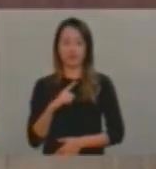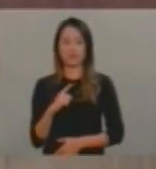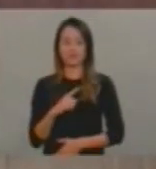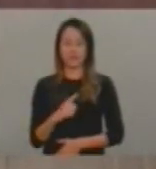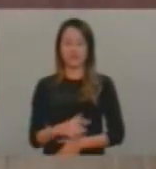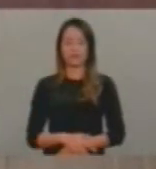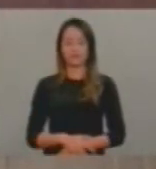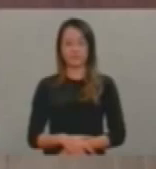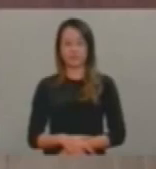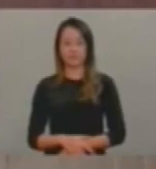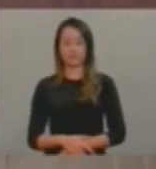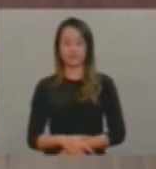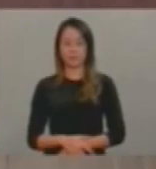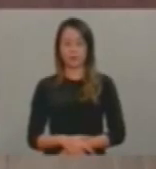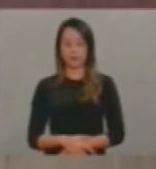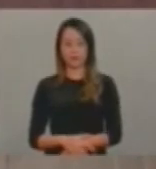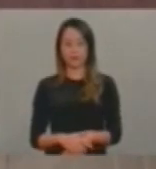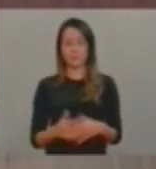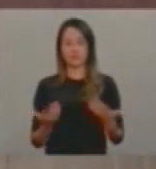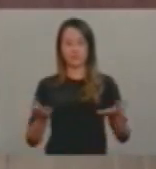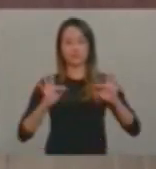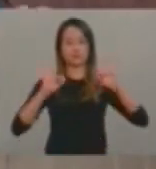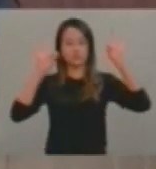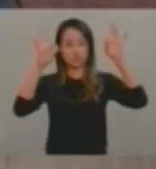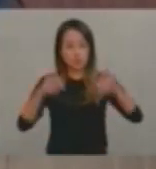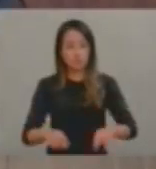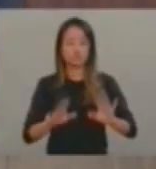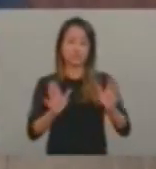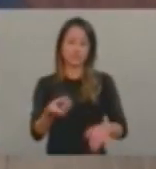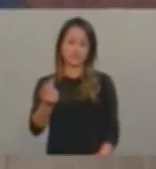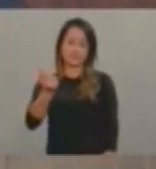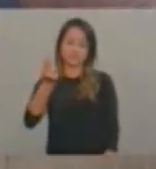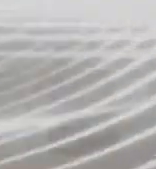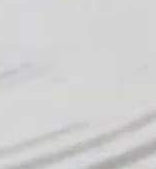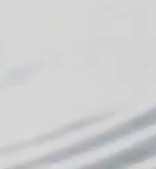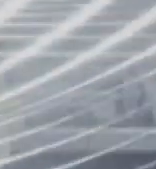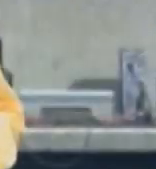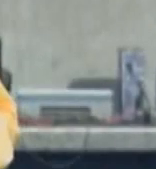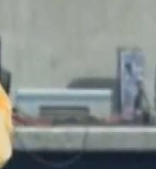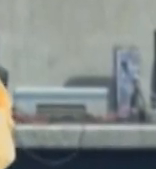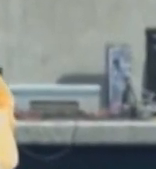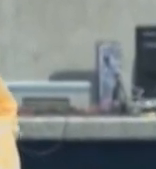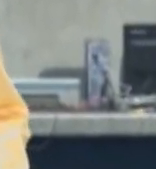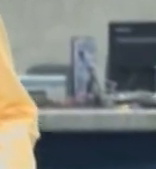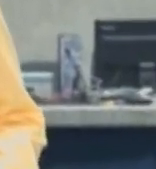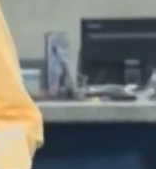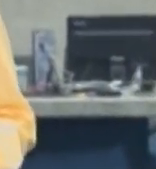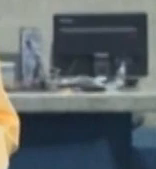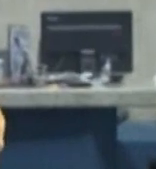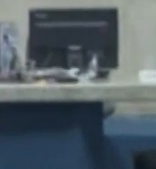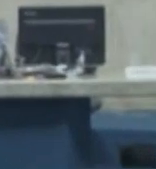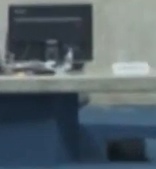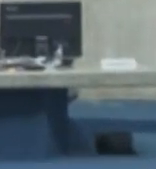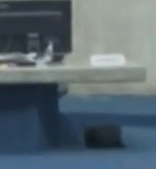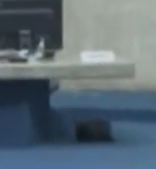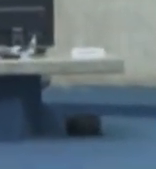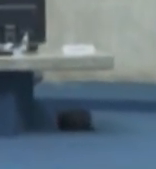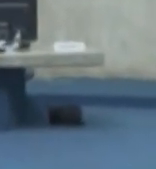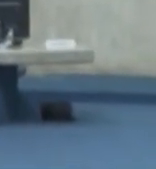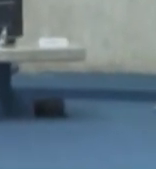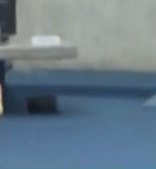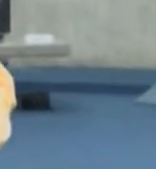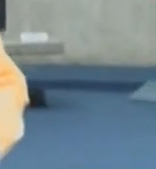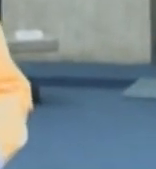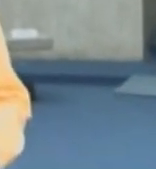estamos prontos há muito tempo para apresentar o relatório. O Opinião em Debate fica por aqui e